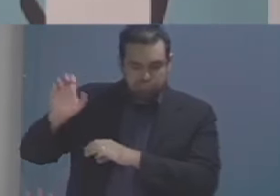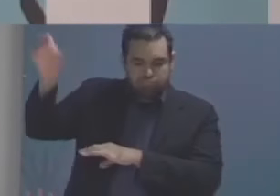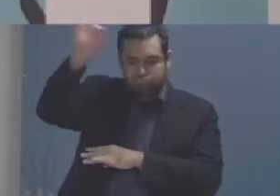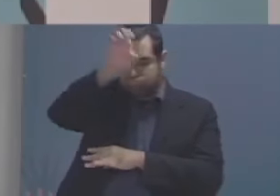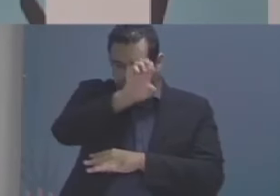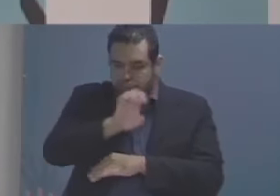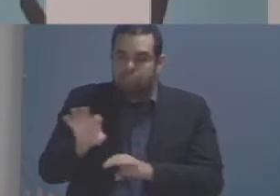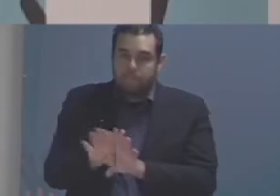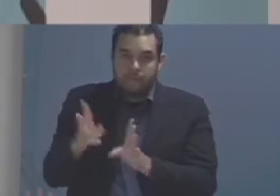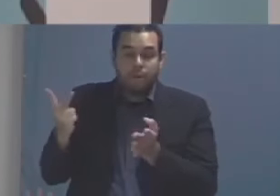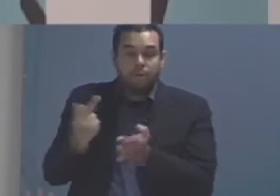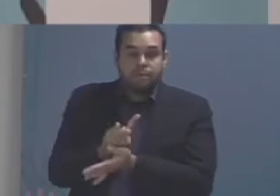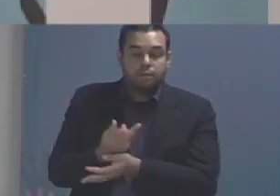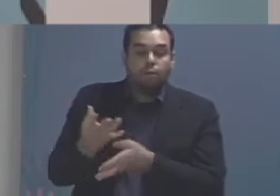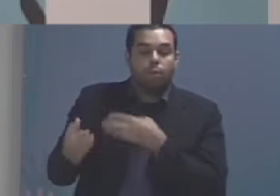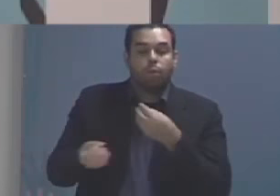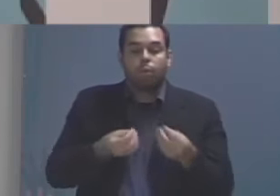federação,